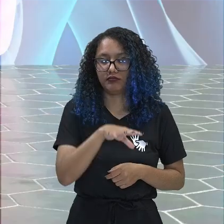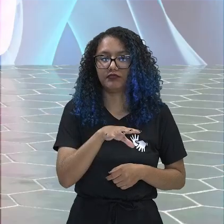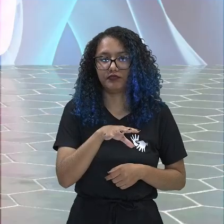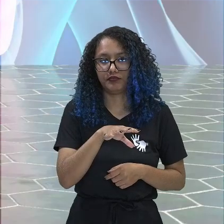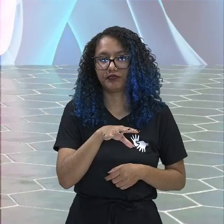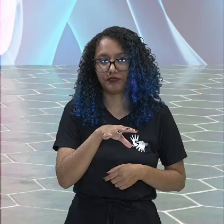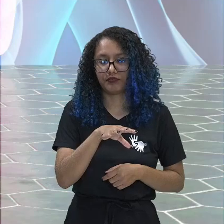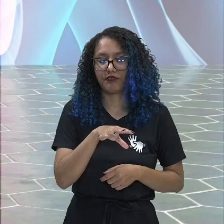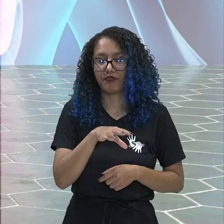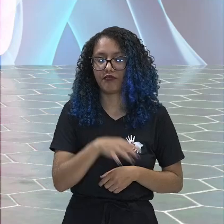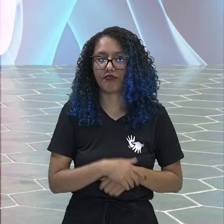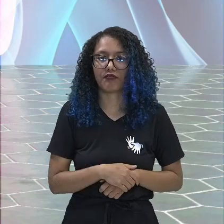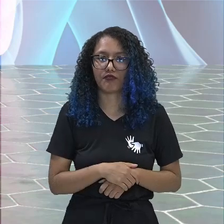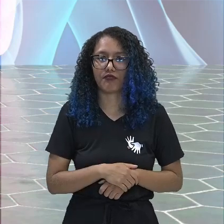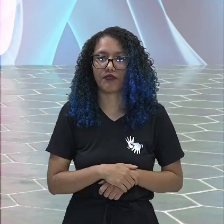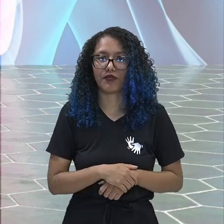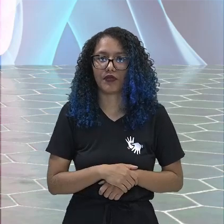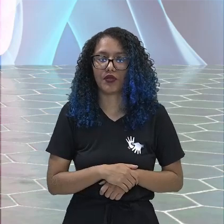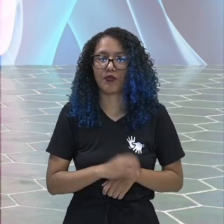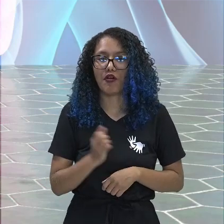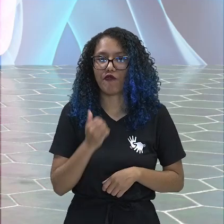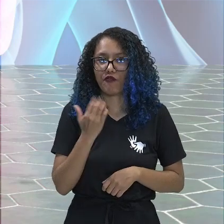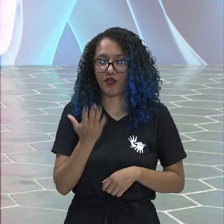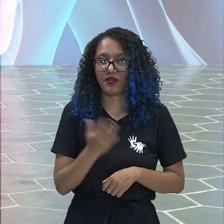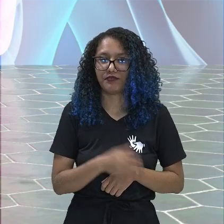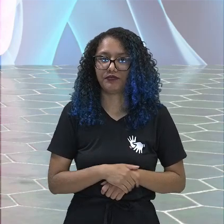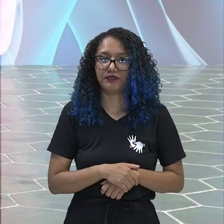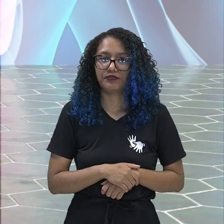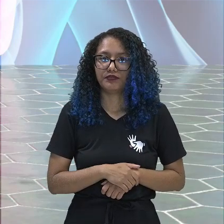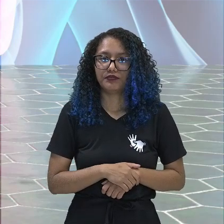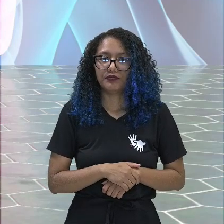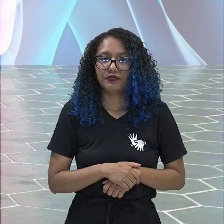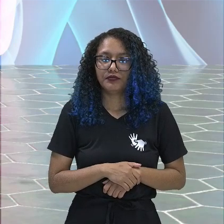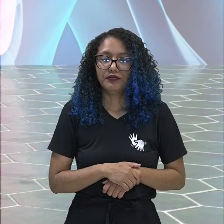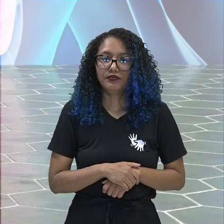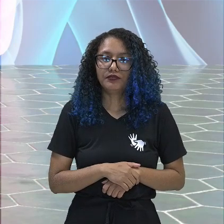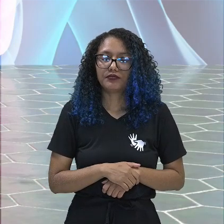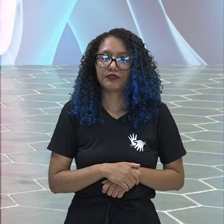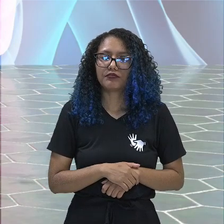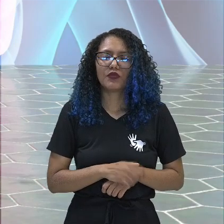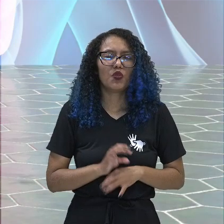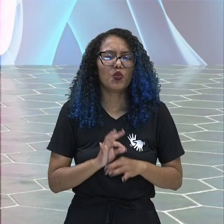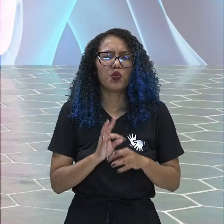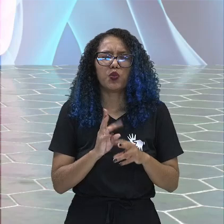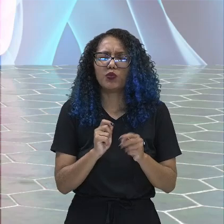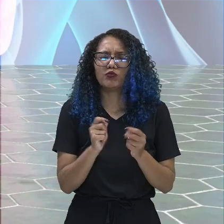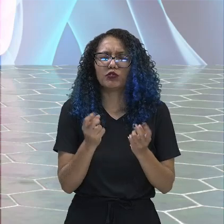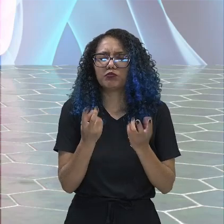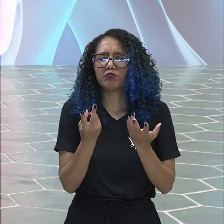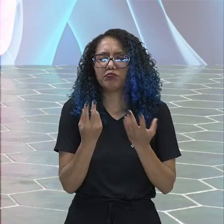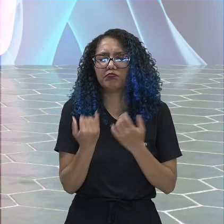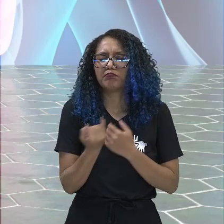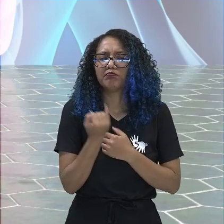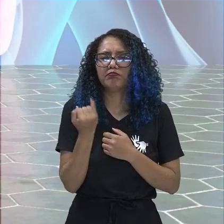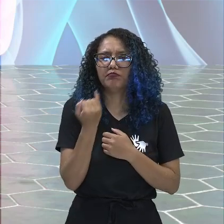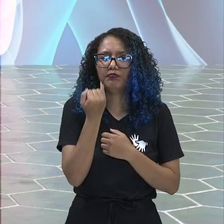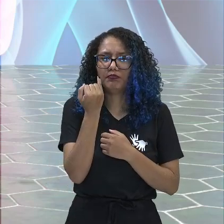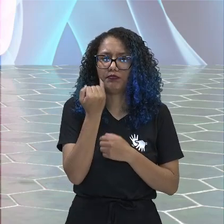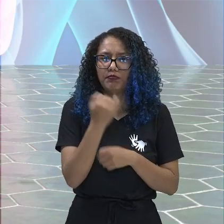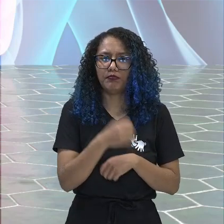da expiração para o meio externo. Então, isso tudo é importante ali em